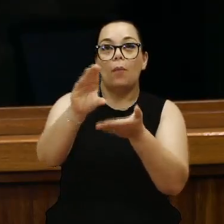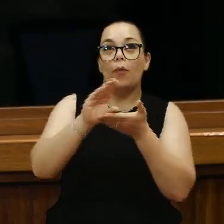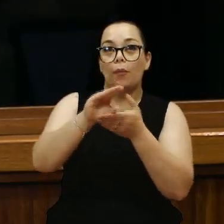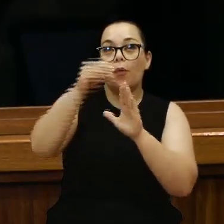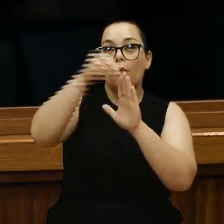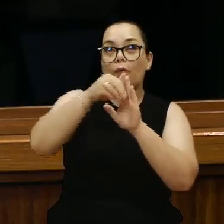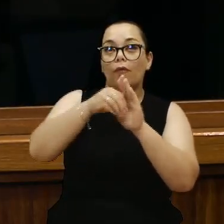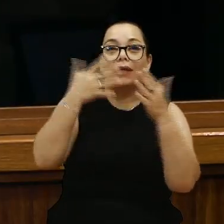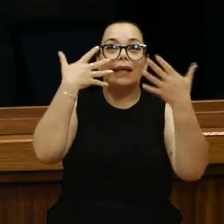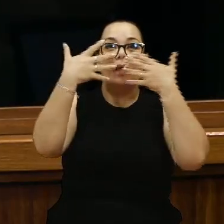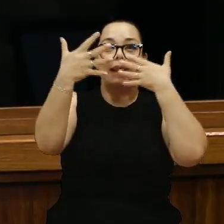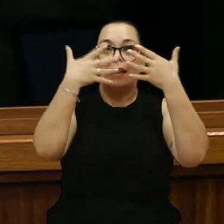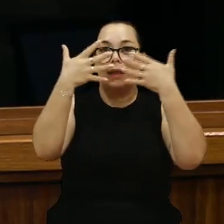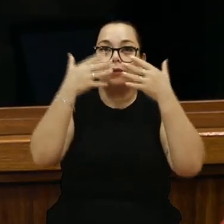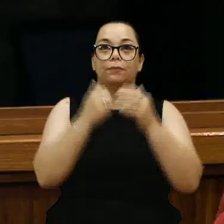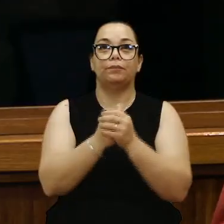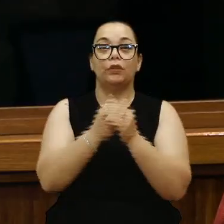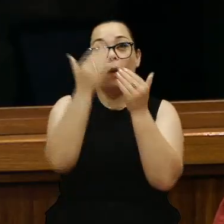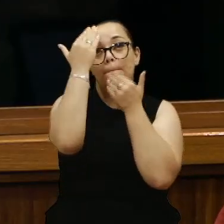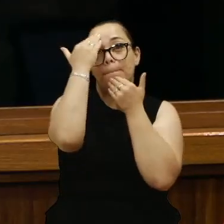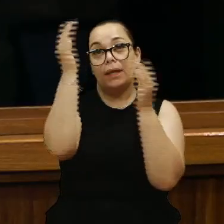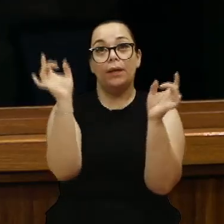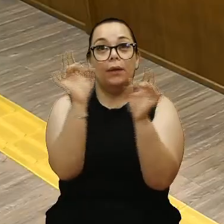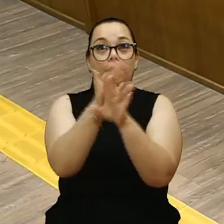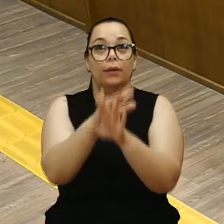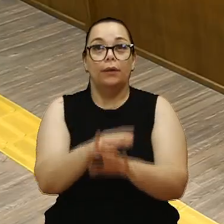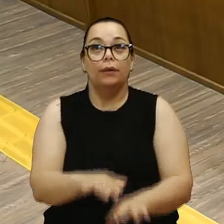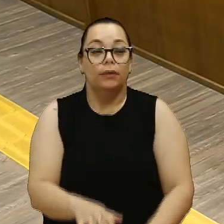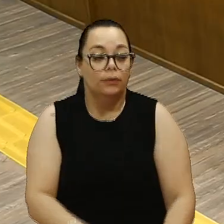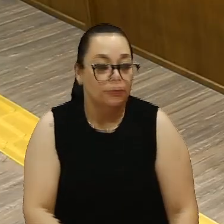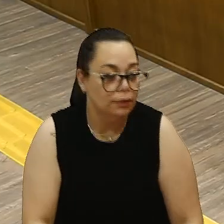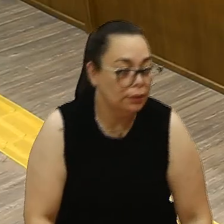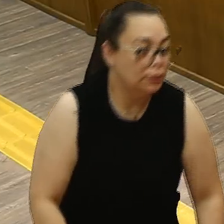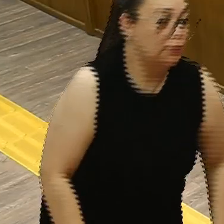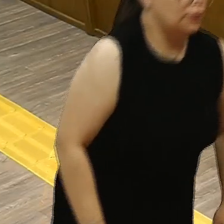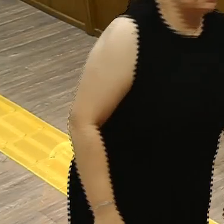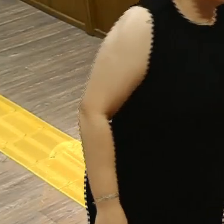contas. Então, obrigada, era isso. Obrigado, vereadora Rose Frigieri. Com a palavra, vereadora